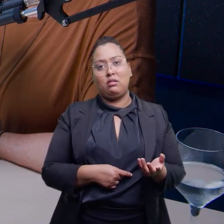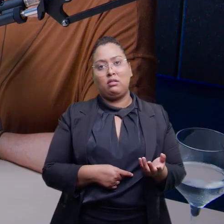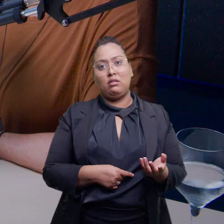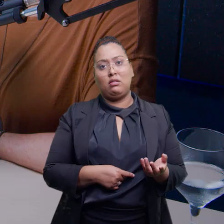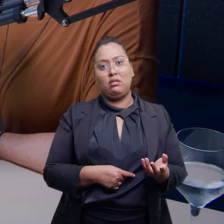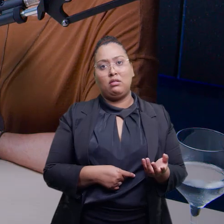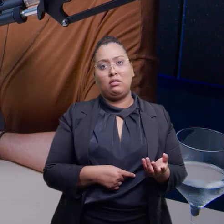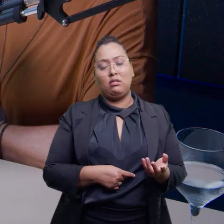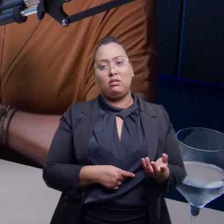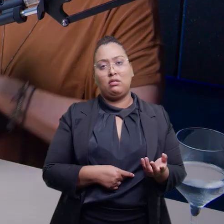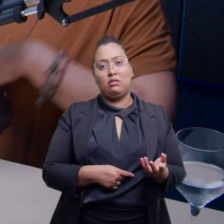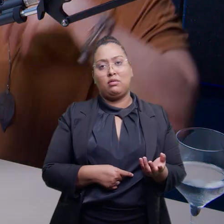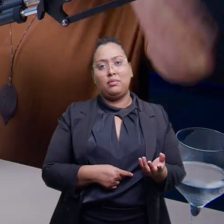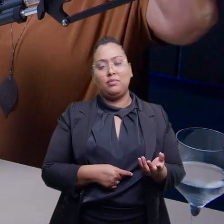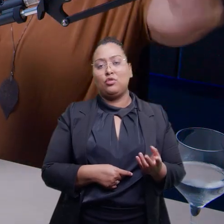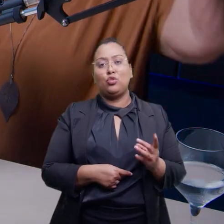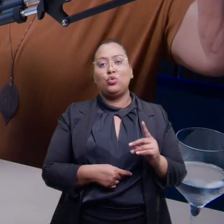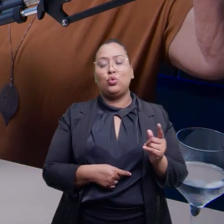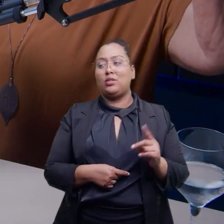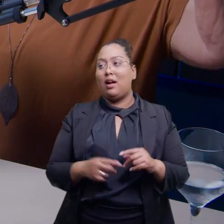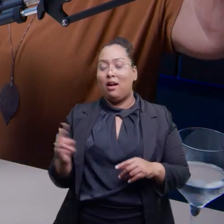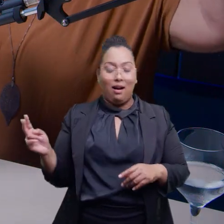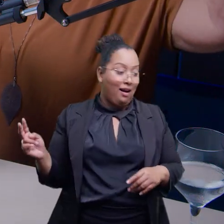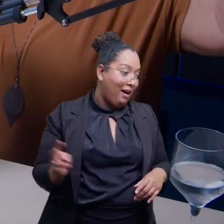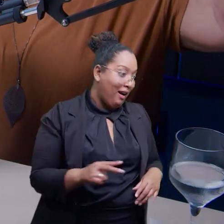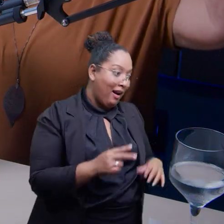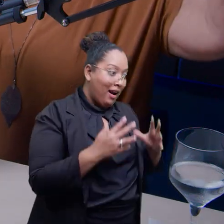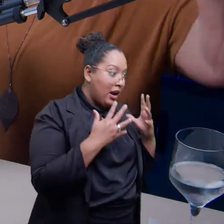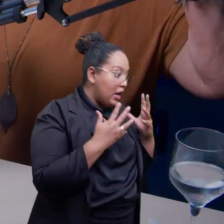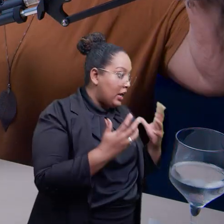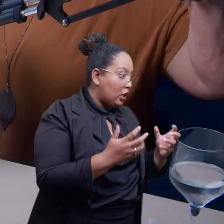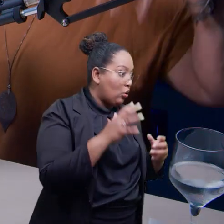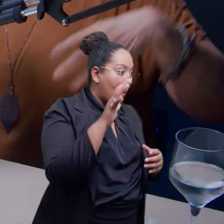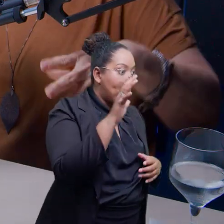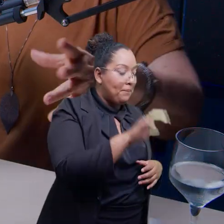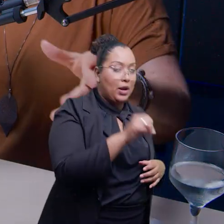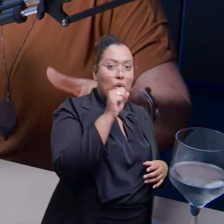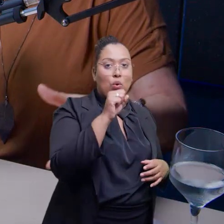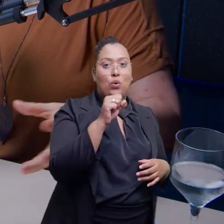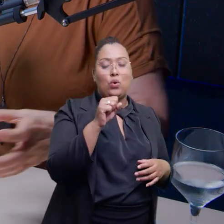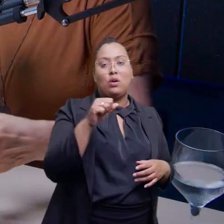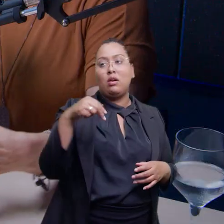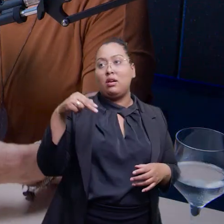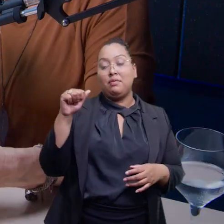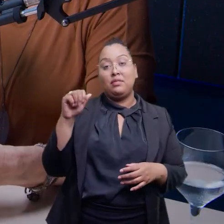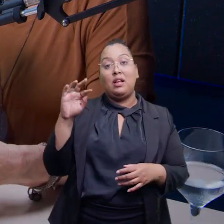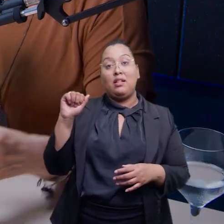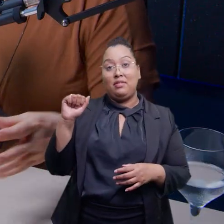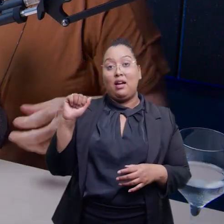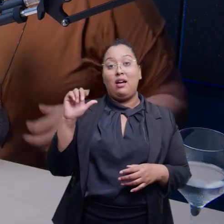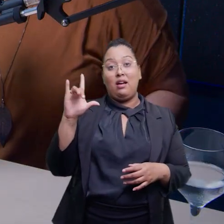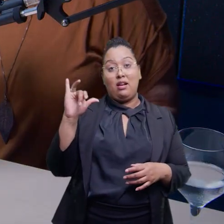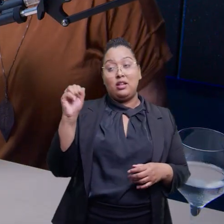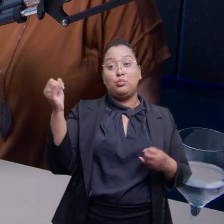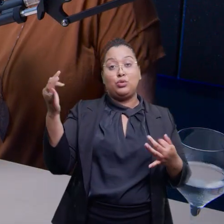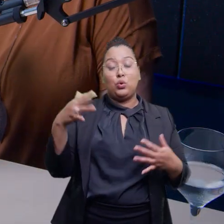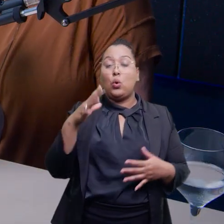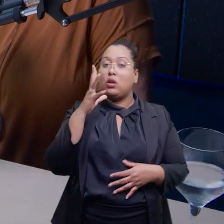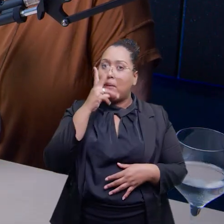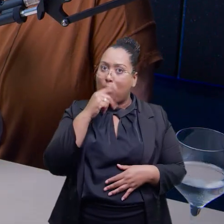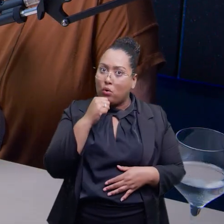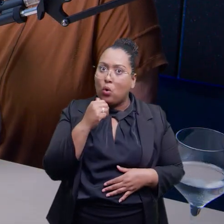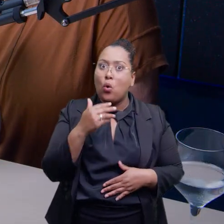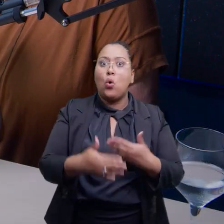dá para imaginar que assim, não. Encantou-se, foi lá e pegou a criança. A Natália deixou claro, né? O processo dela foi um